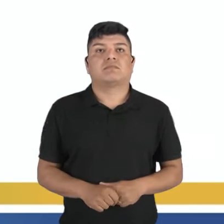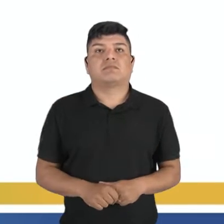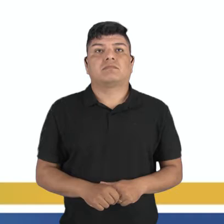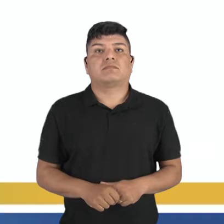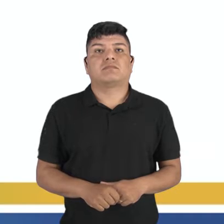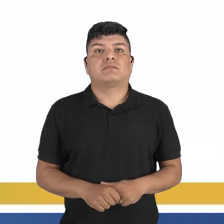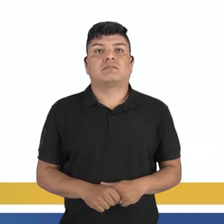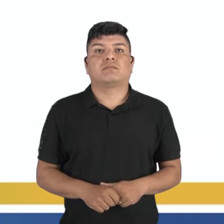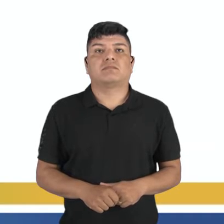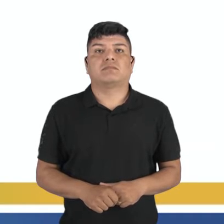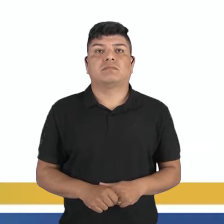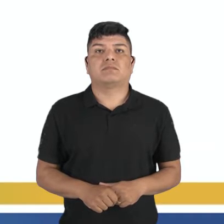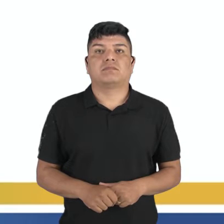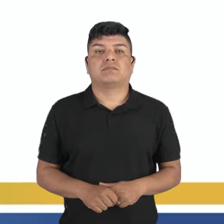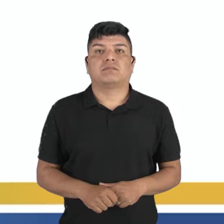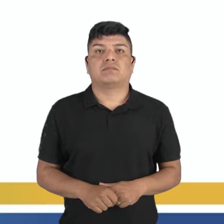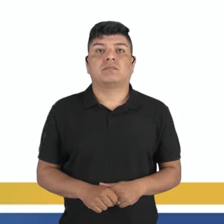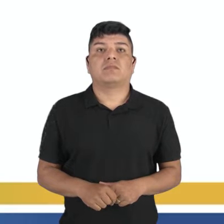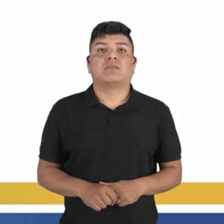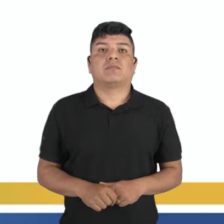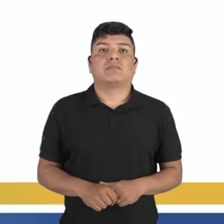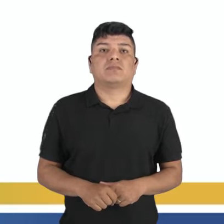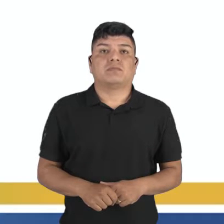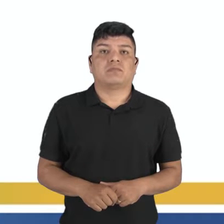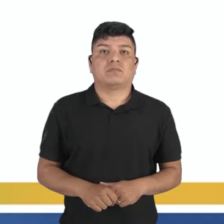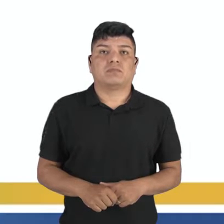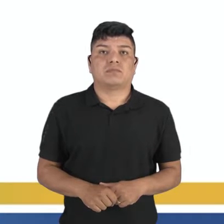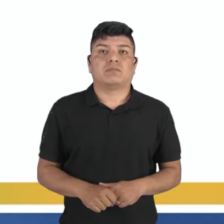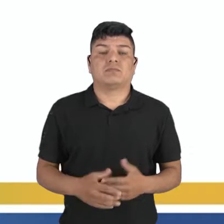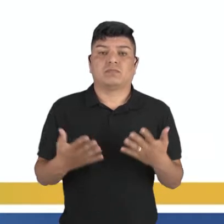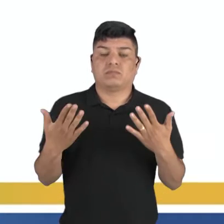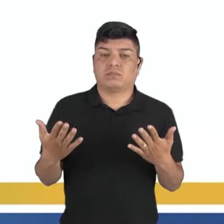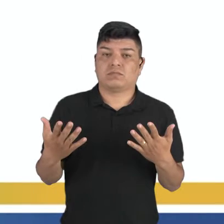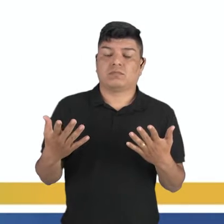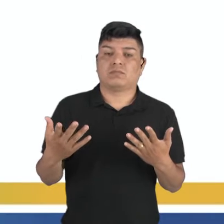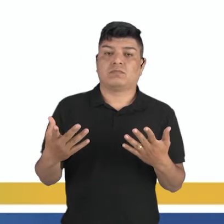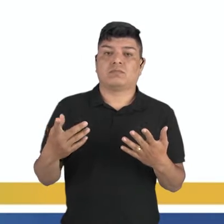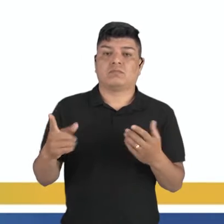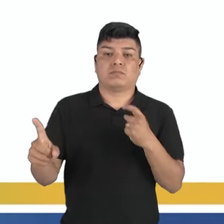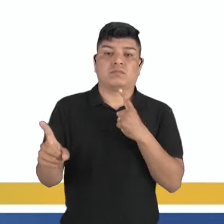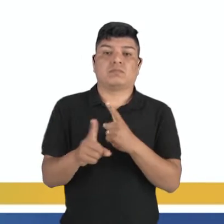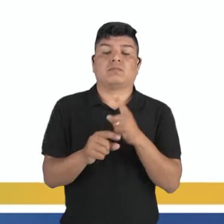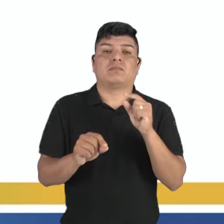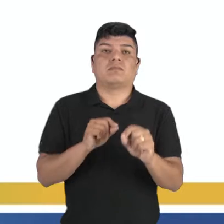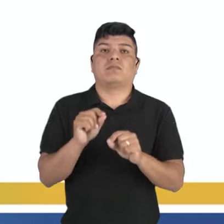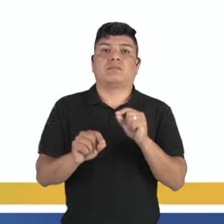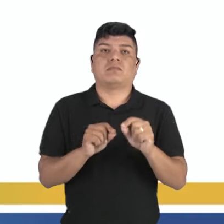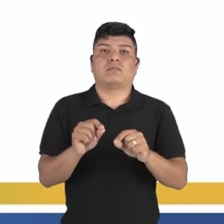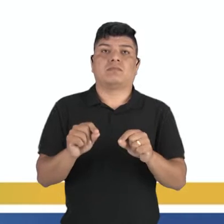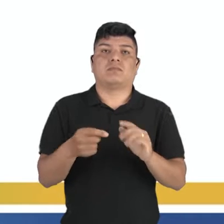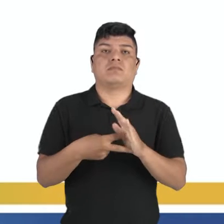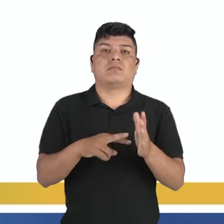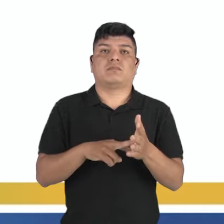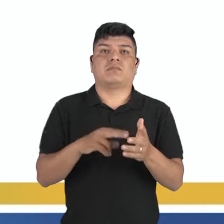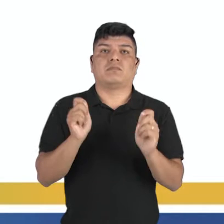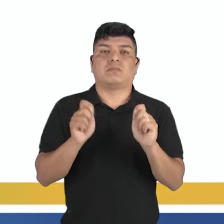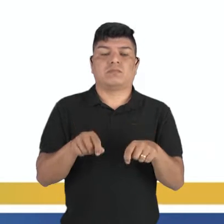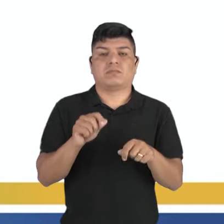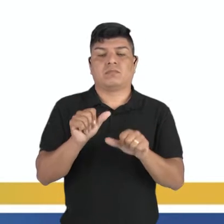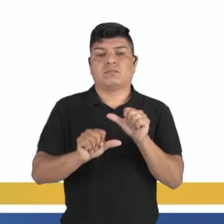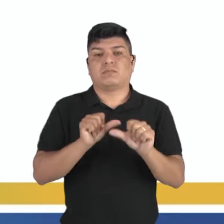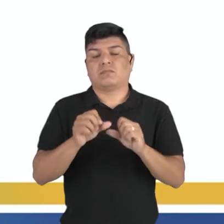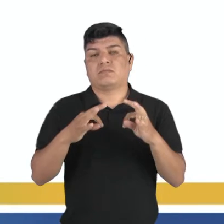parte. Então, o que esse resultado aí nos trouxe, Isso significa que nós